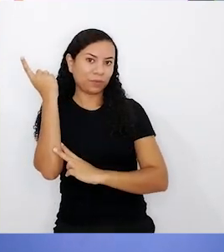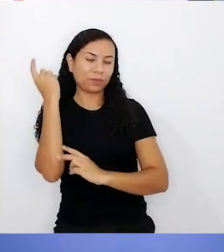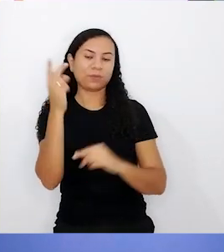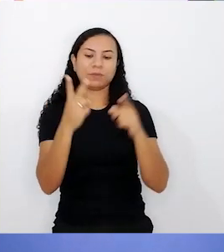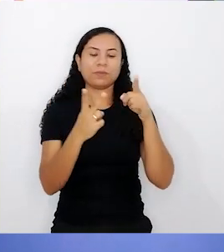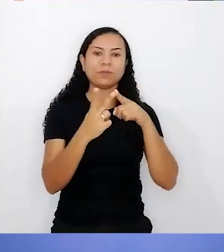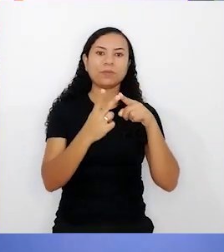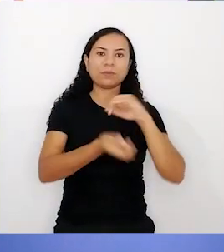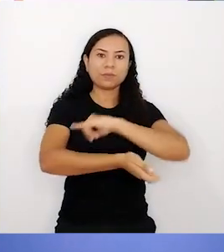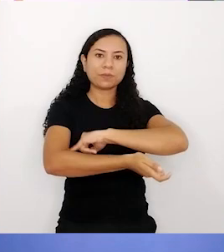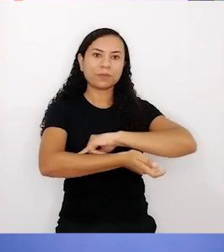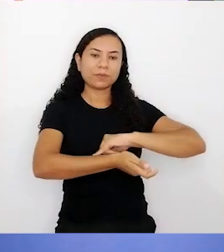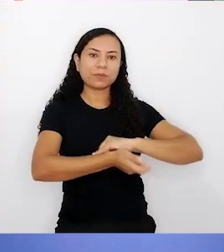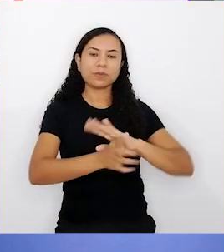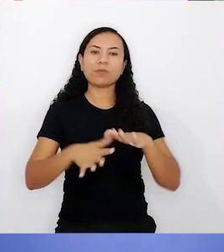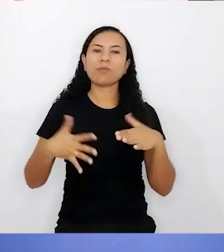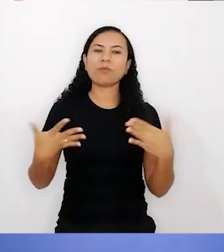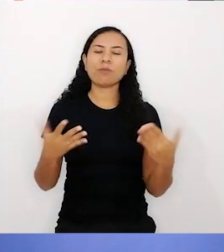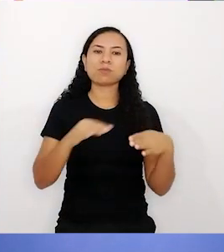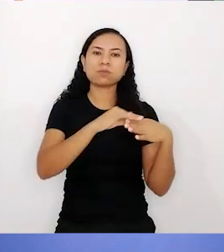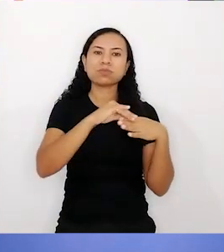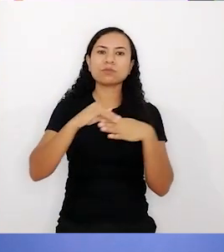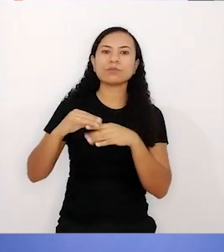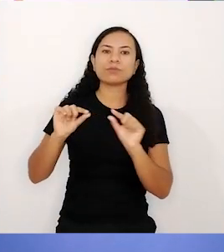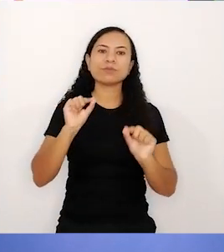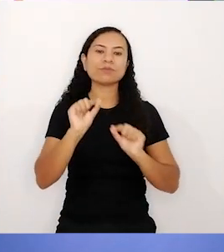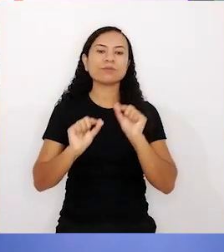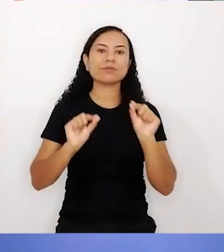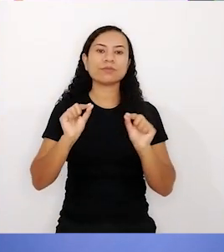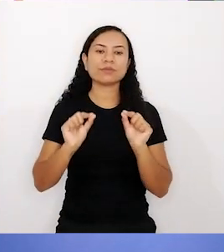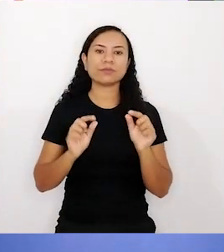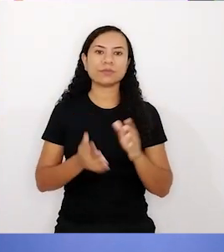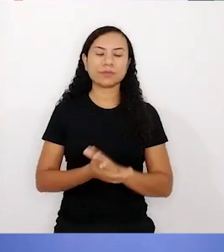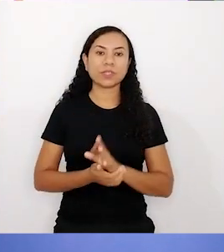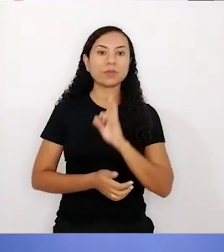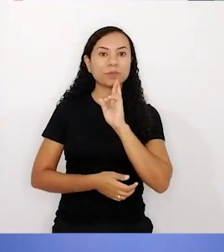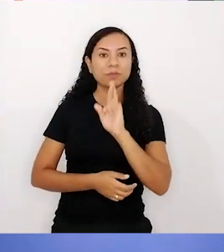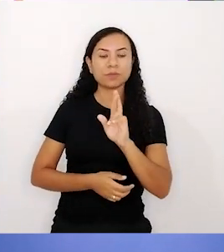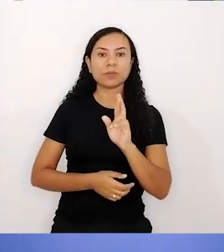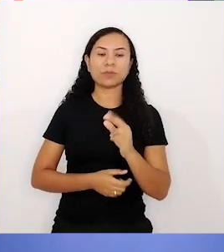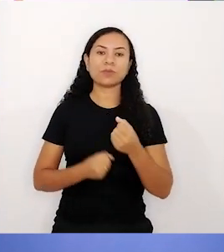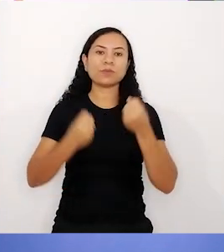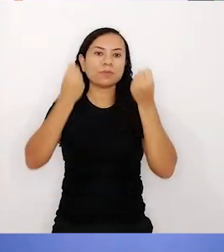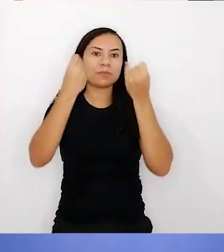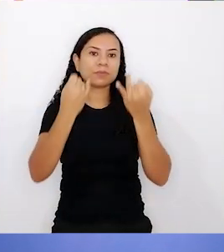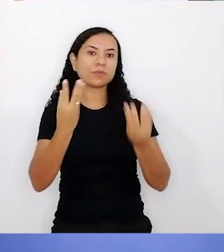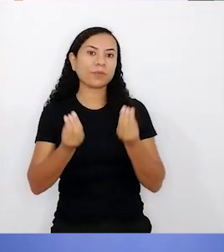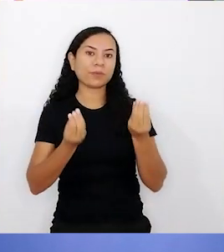artérias e o que elas transportam. Então, uma resposta seria assim.